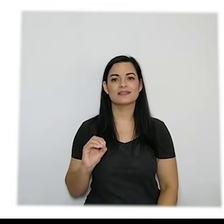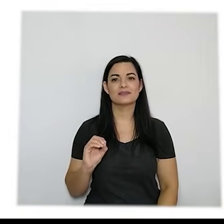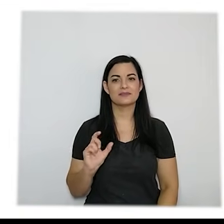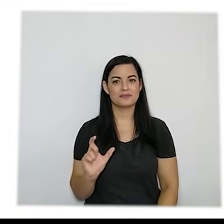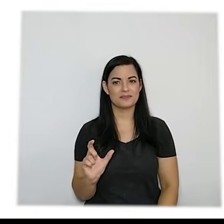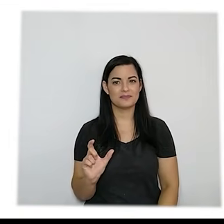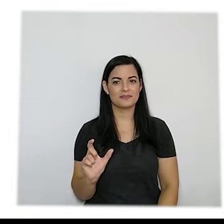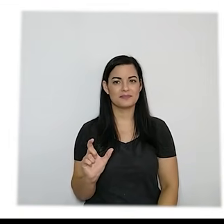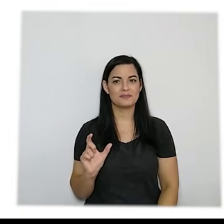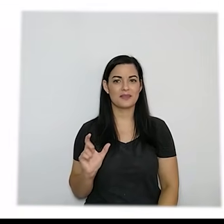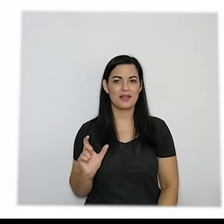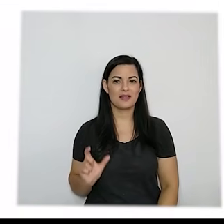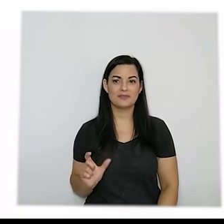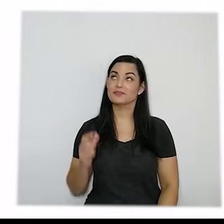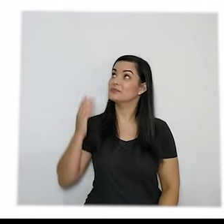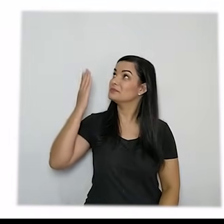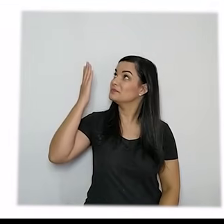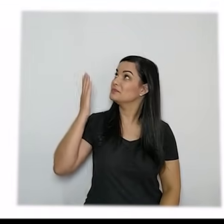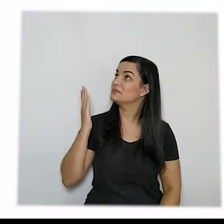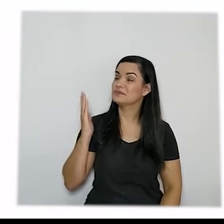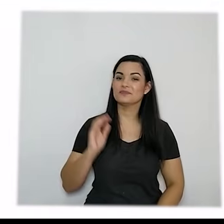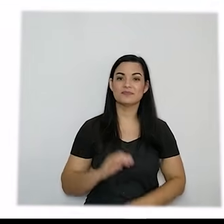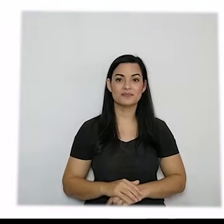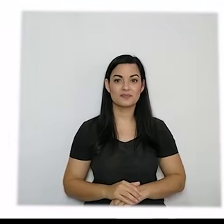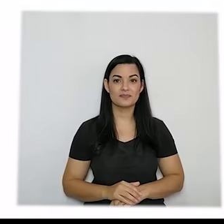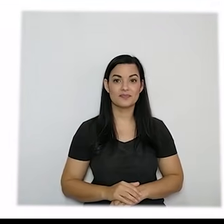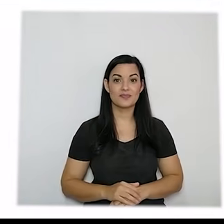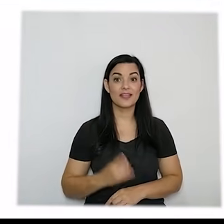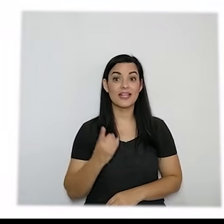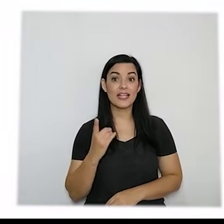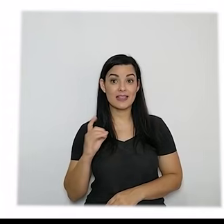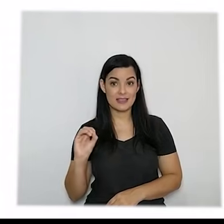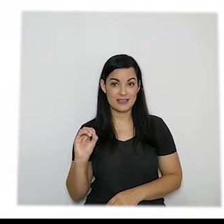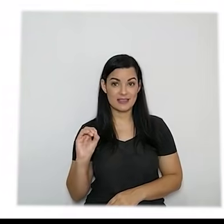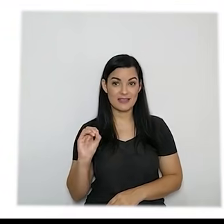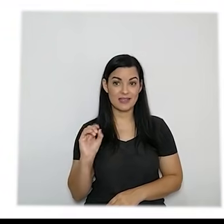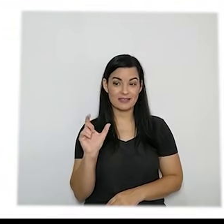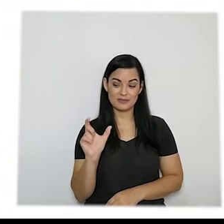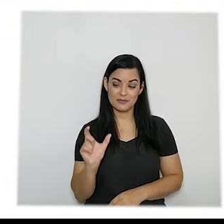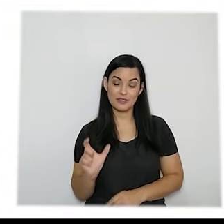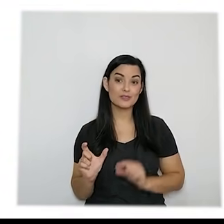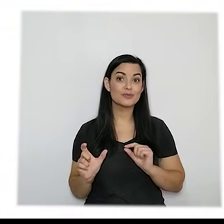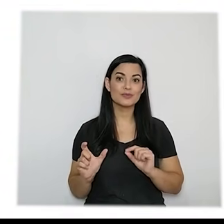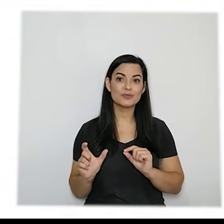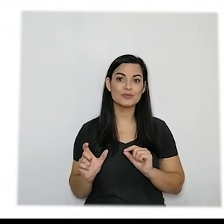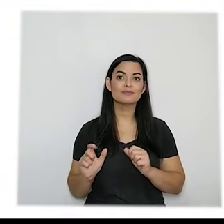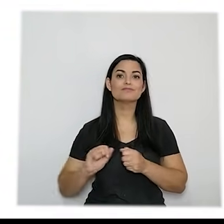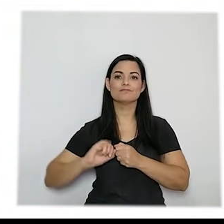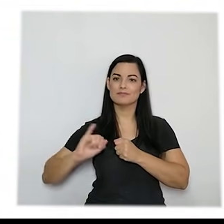palavras, certo? Essas 10 palavras são